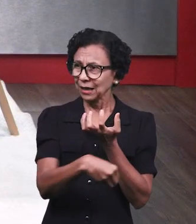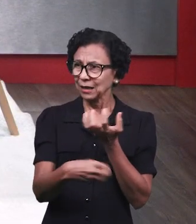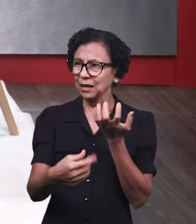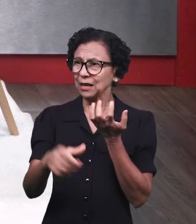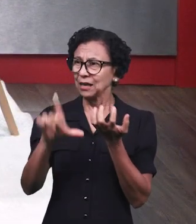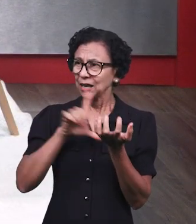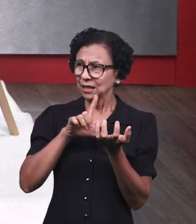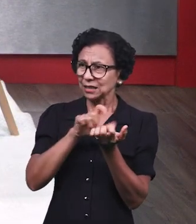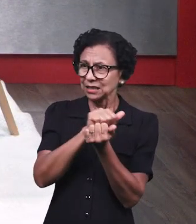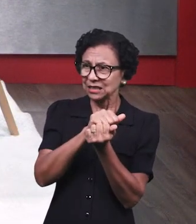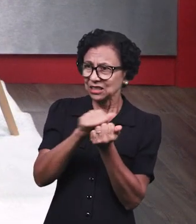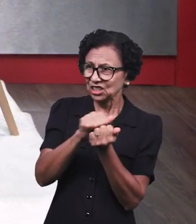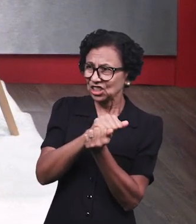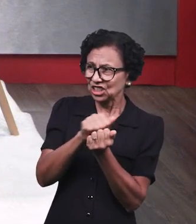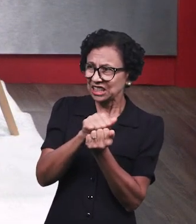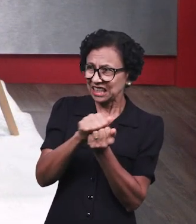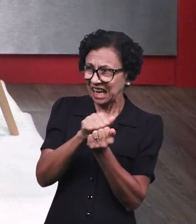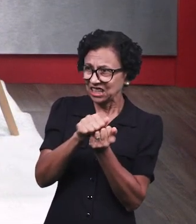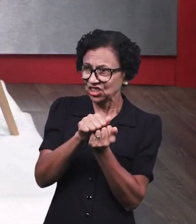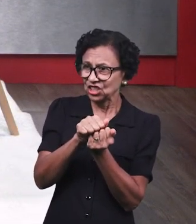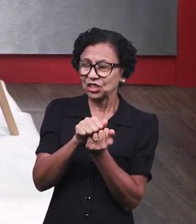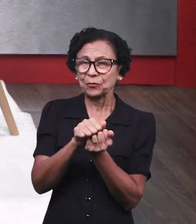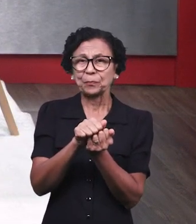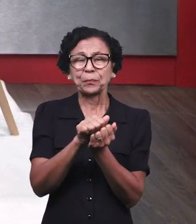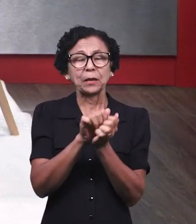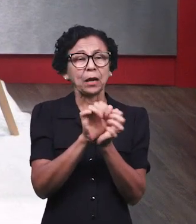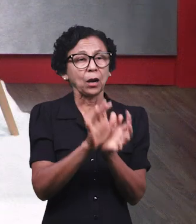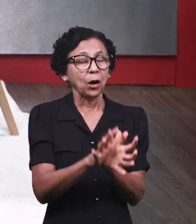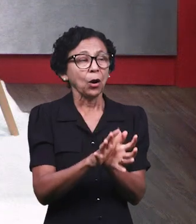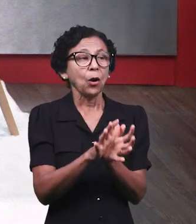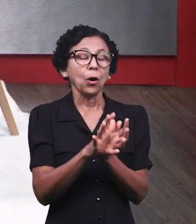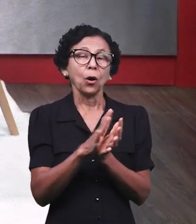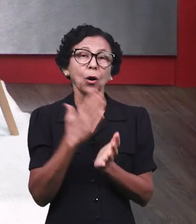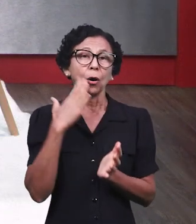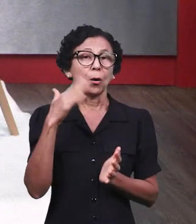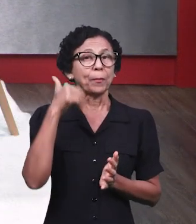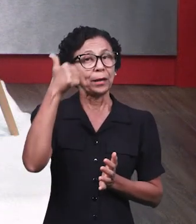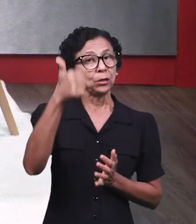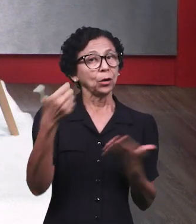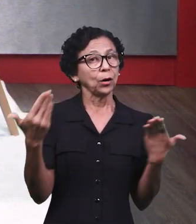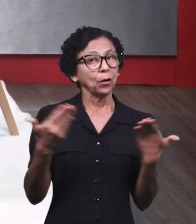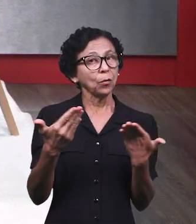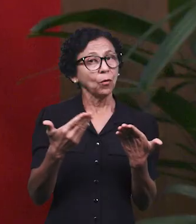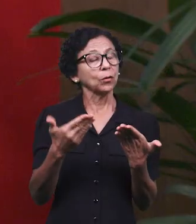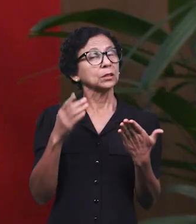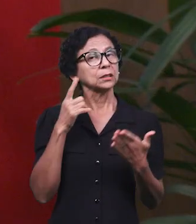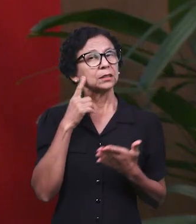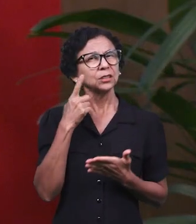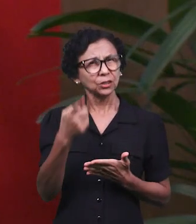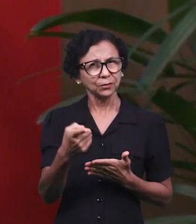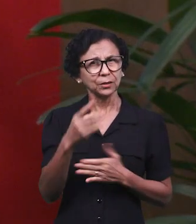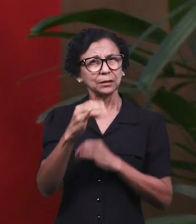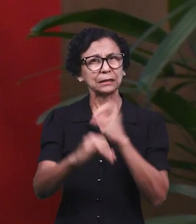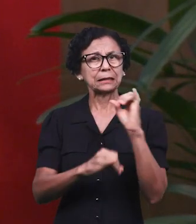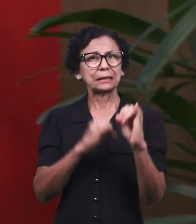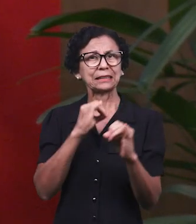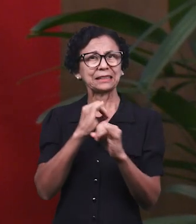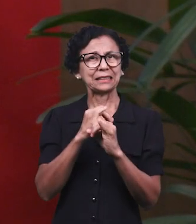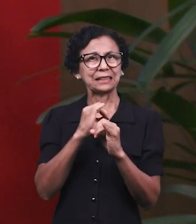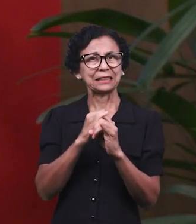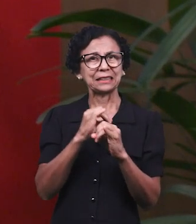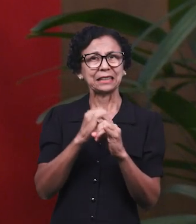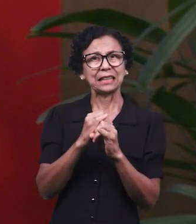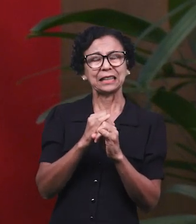a técnica de facetas, ela melhorou muito com o tempo. Sim. Eu tenho certeza que você aí de casa já viu